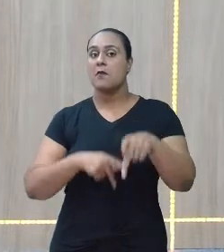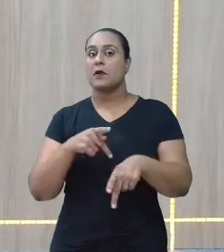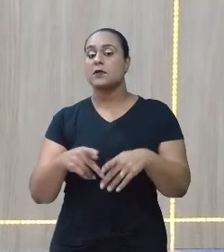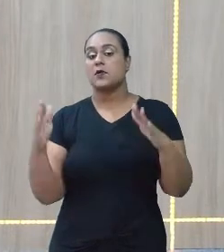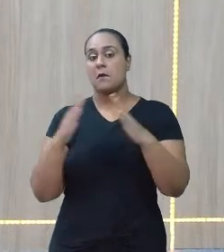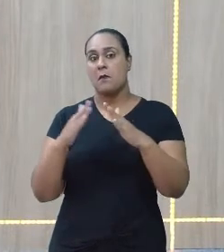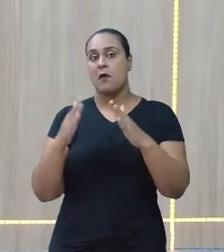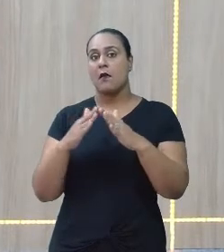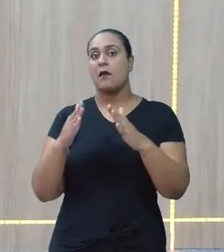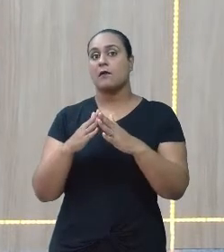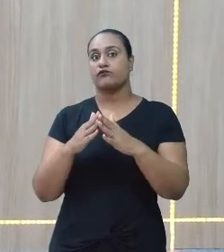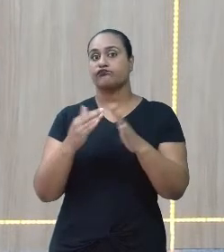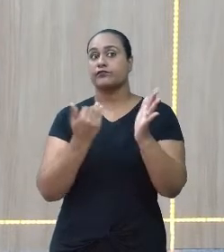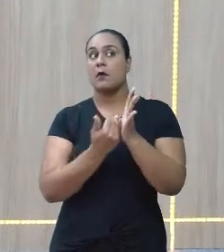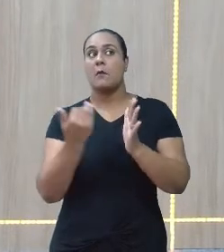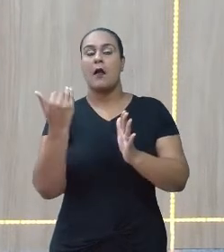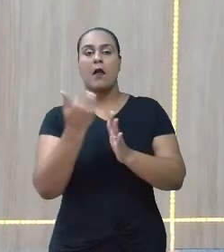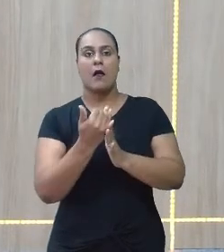do que no campo, país